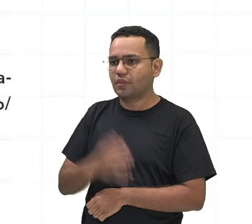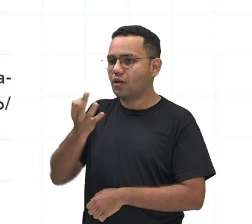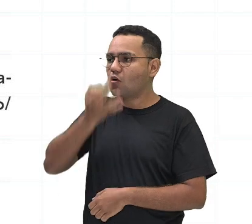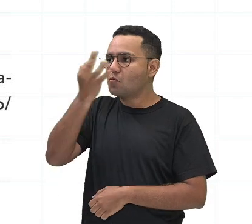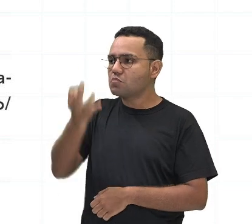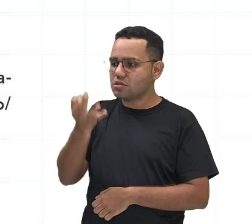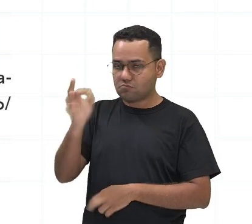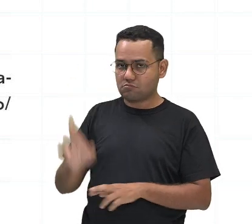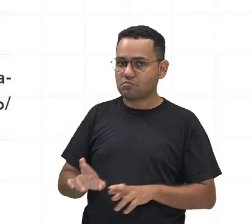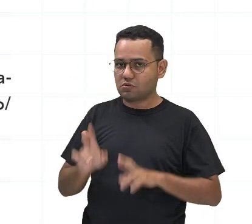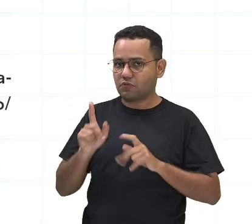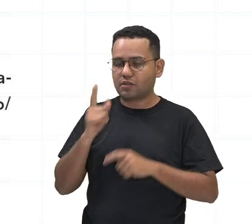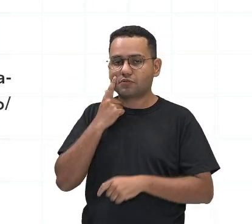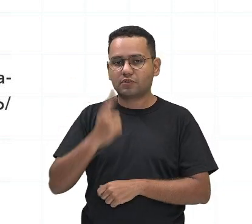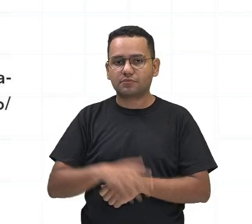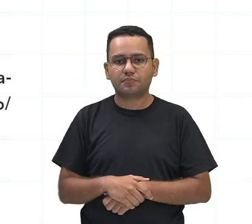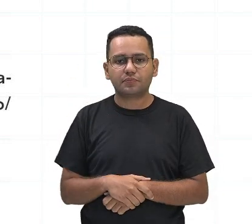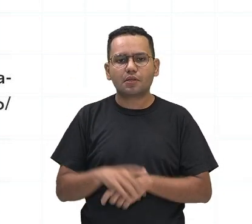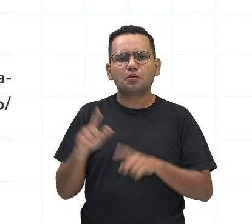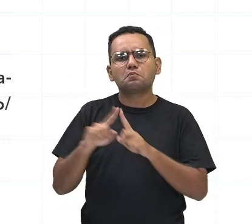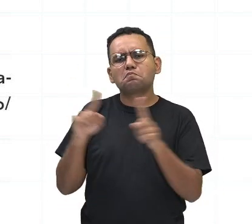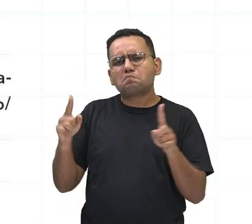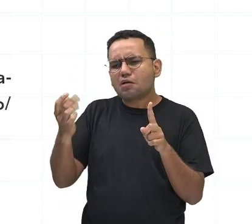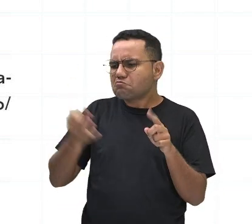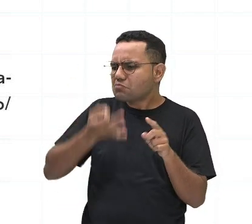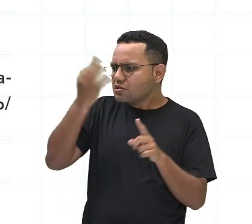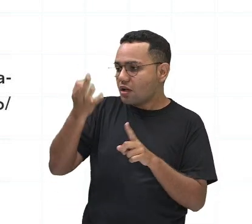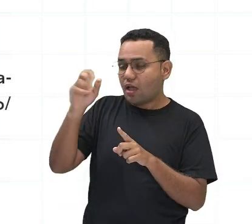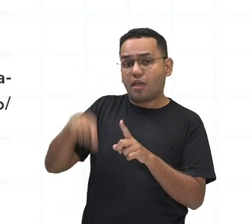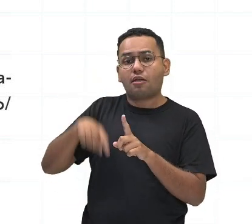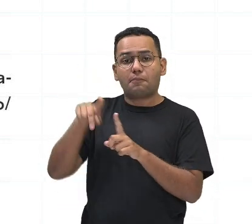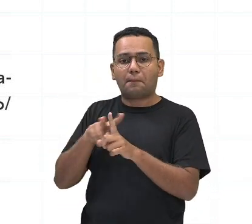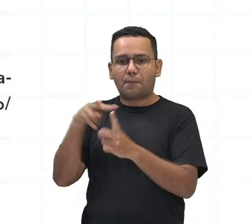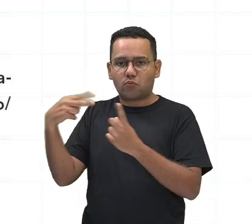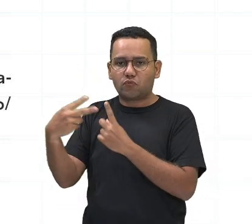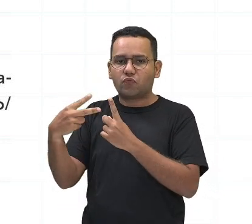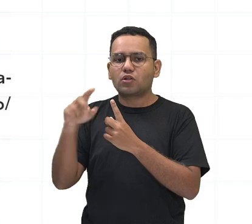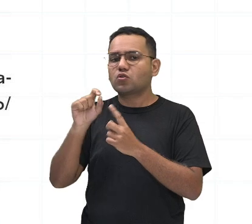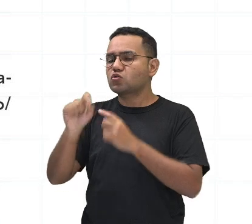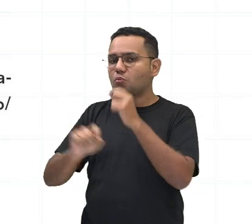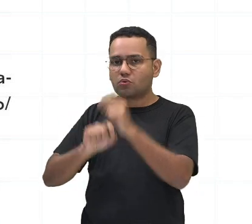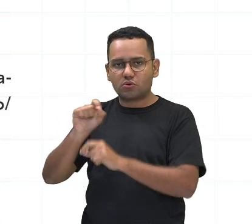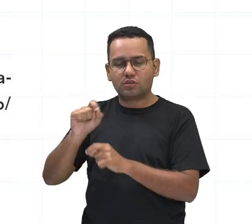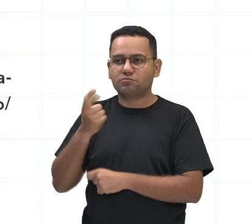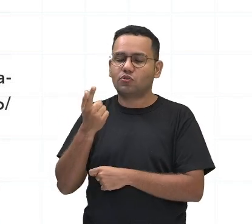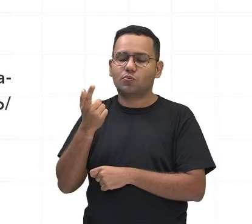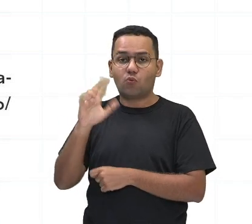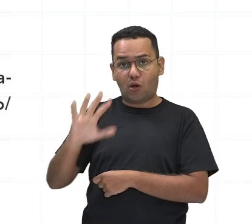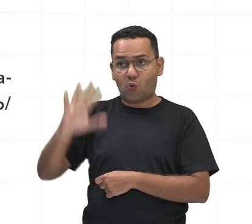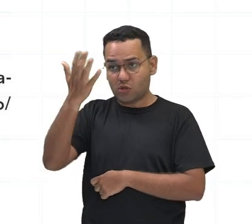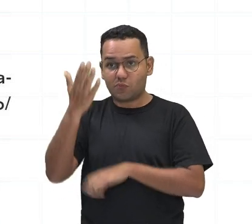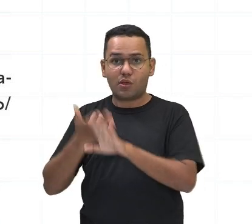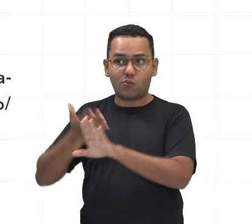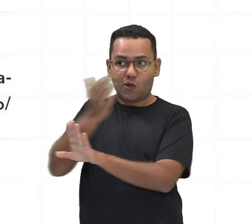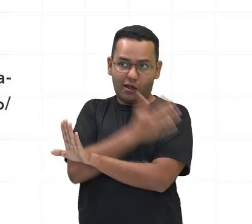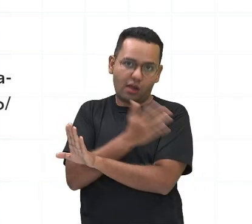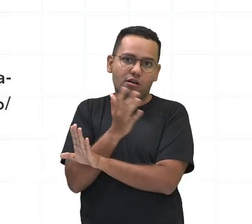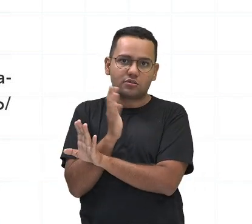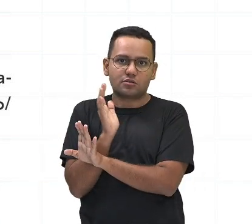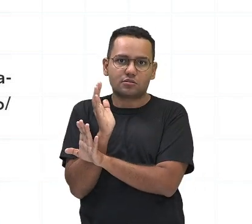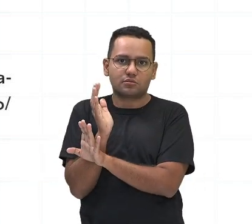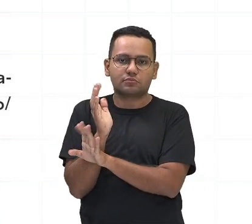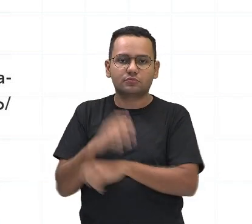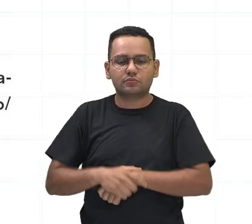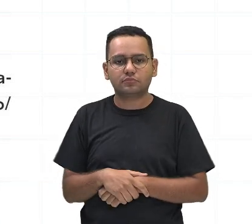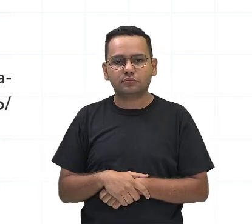é um ponto de vista a respeito de um fato. Então, eu tenho o fato, aquilo que aconteceu, aquilo que ocorreu, e